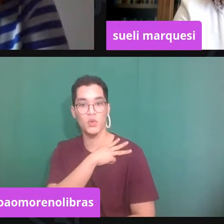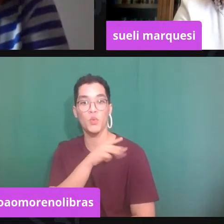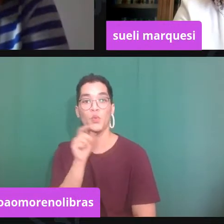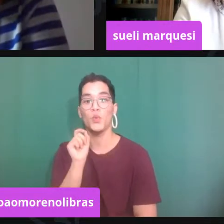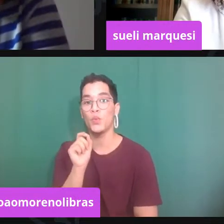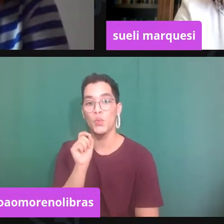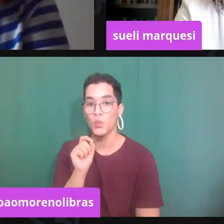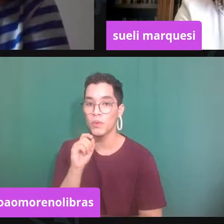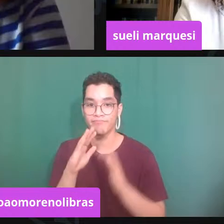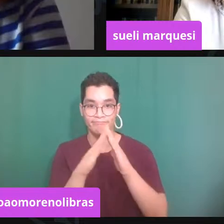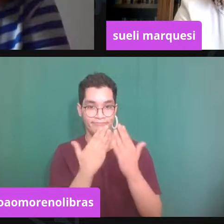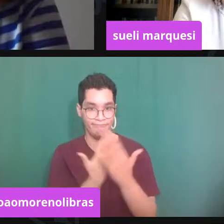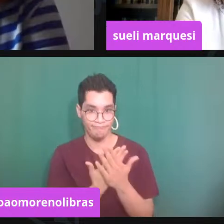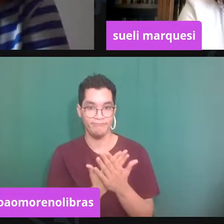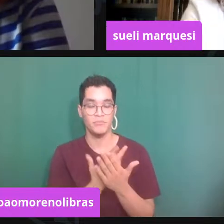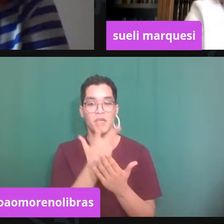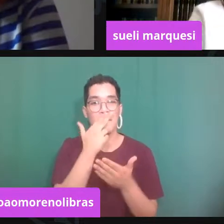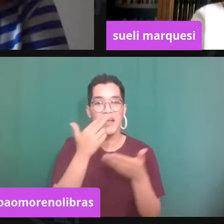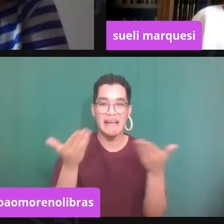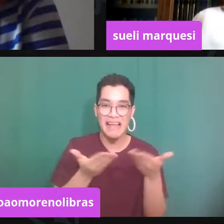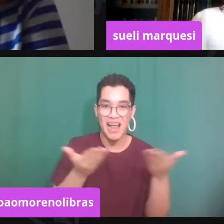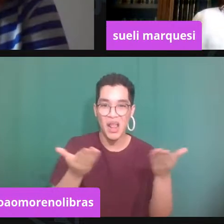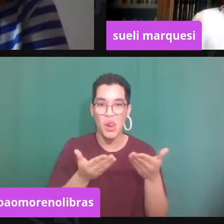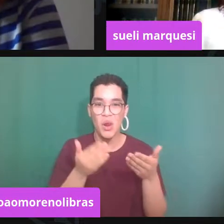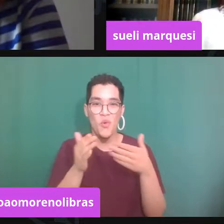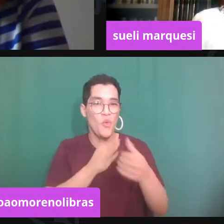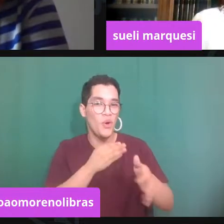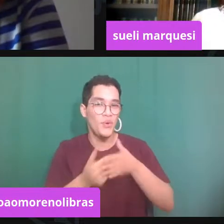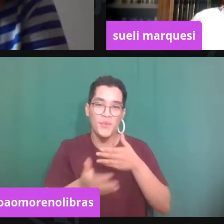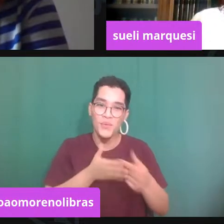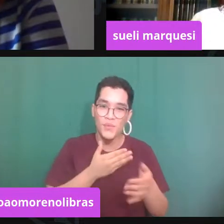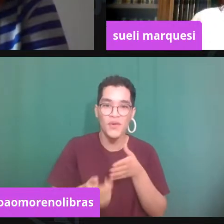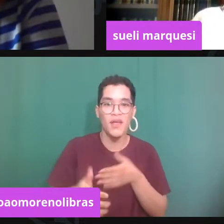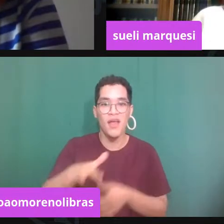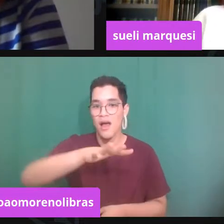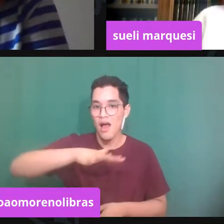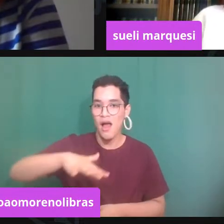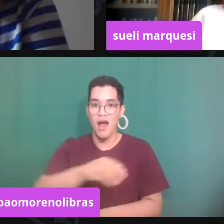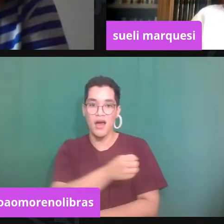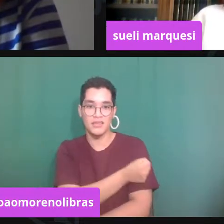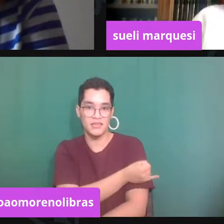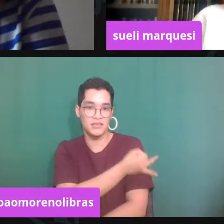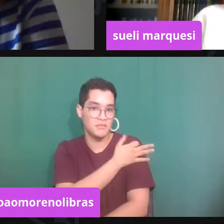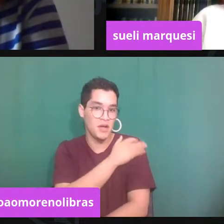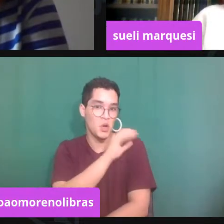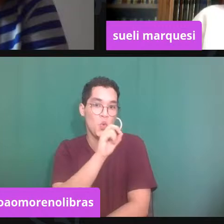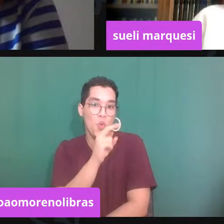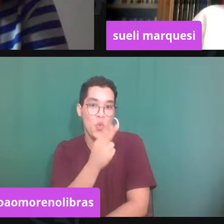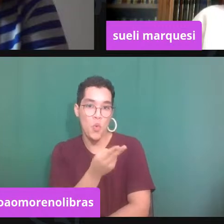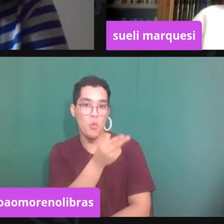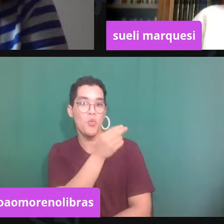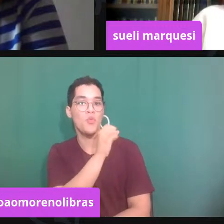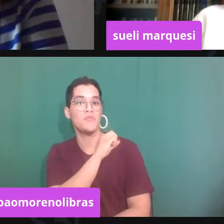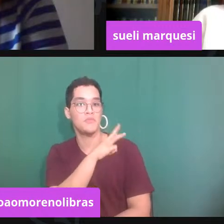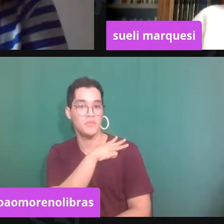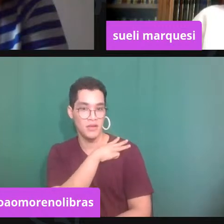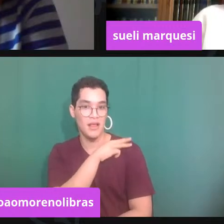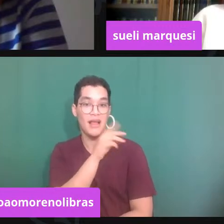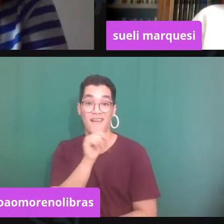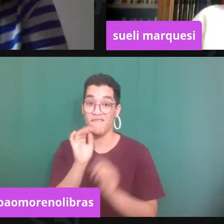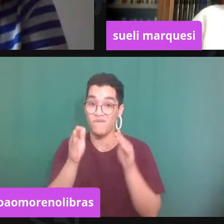para você que qualquer ensino de produção textual, seja no ensino básico, no ensino médio, está muito calcado na